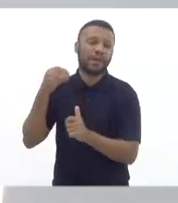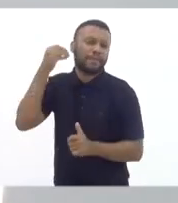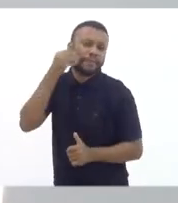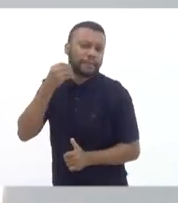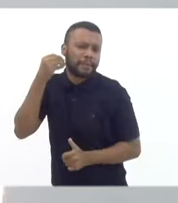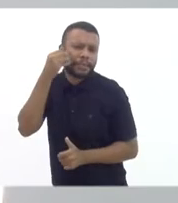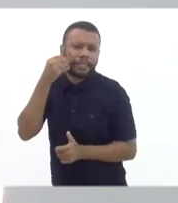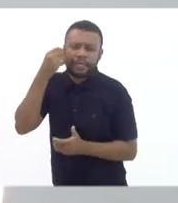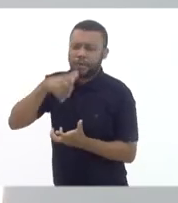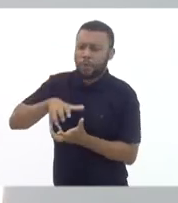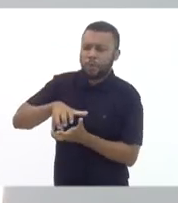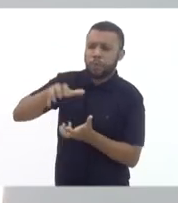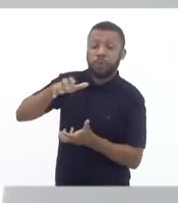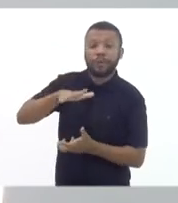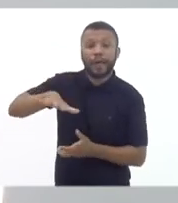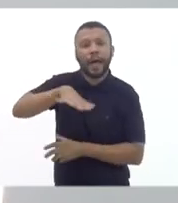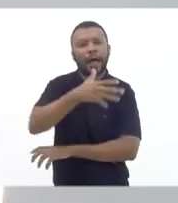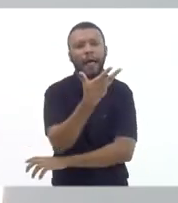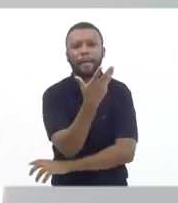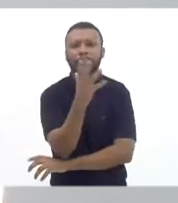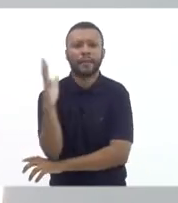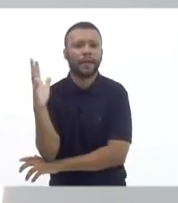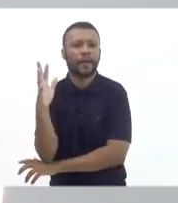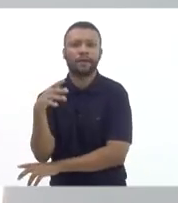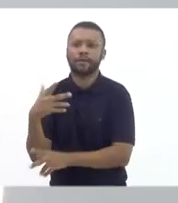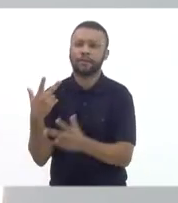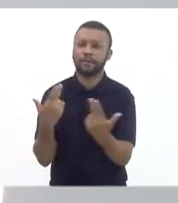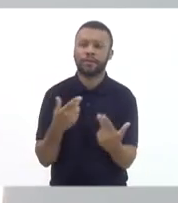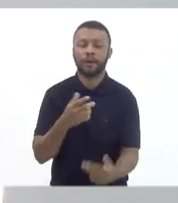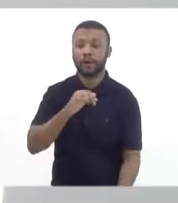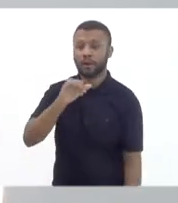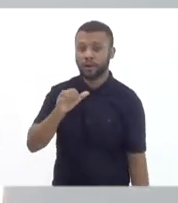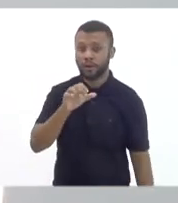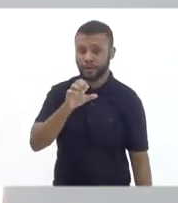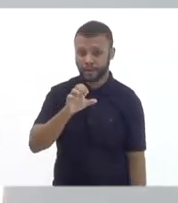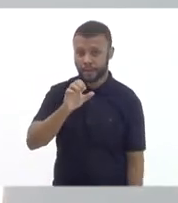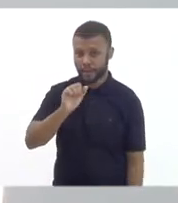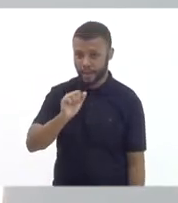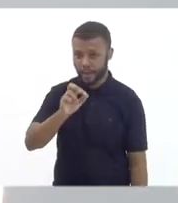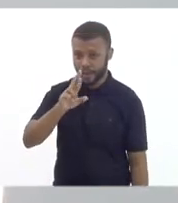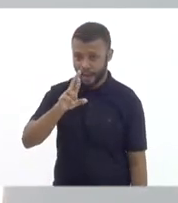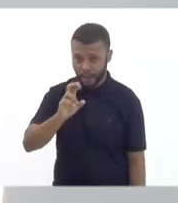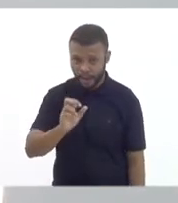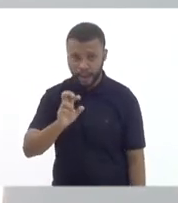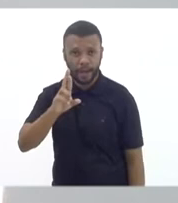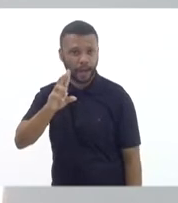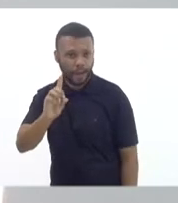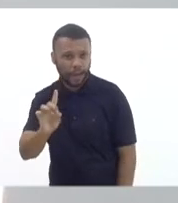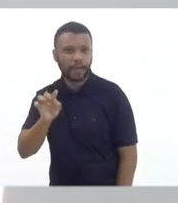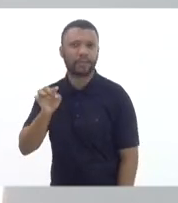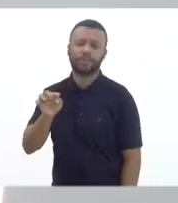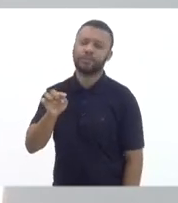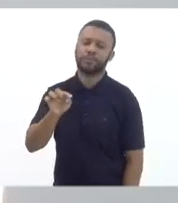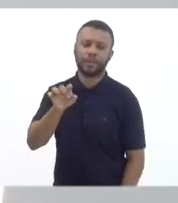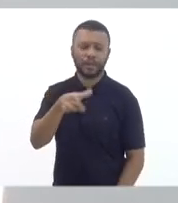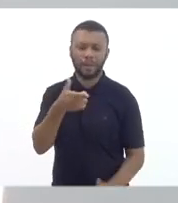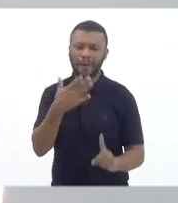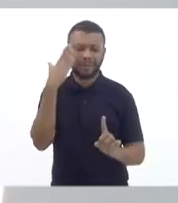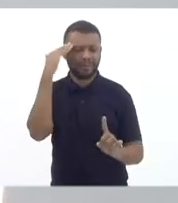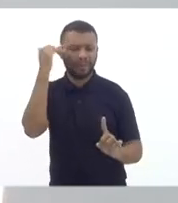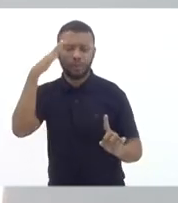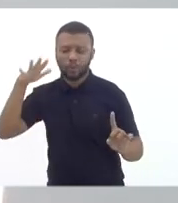eu reencontrei aqui. Eu gosto sempre de destacar o Gerard, que é o mais conhecido aqui, é o mais famoso, mas dizer que você está de parabéns